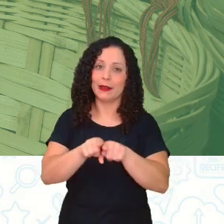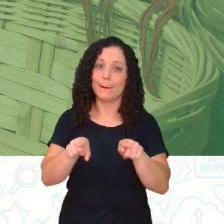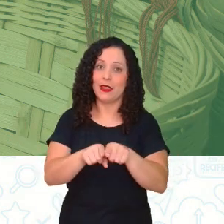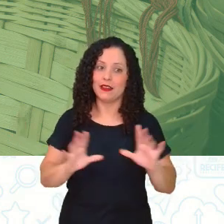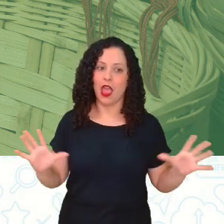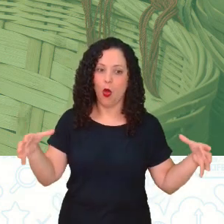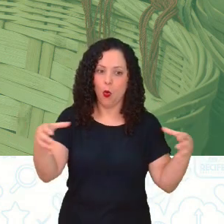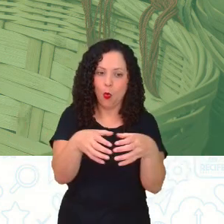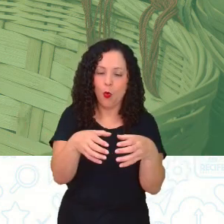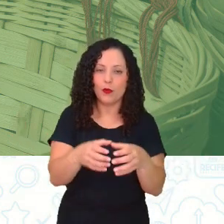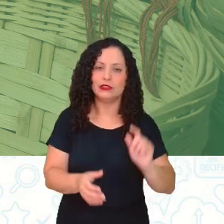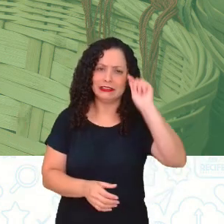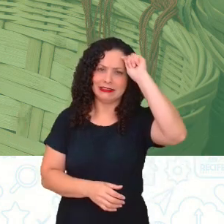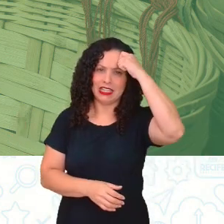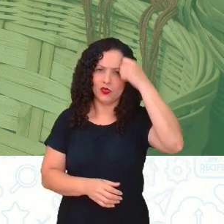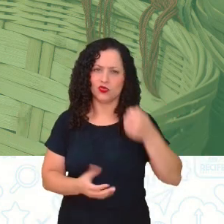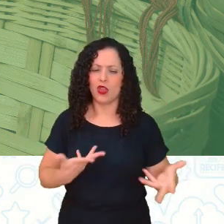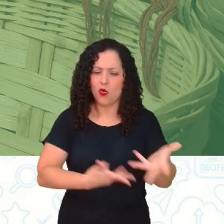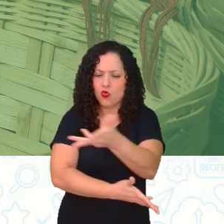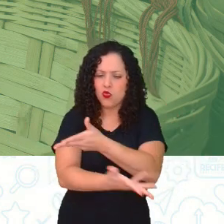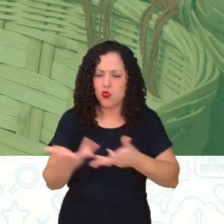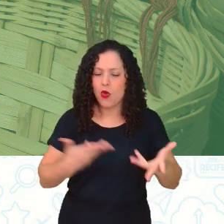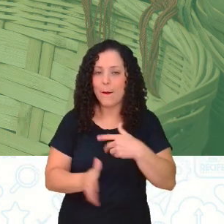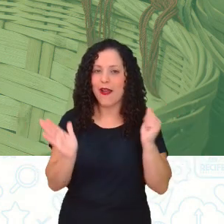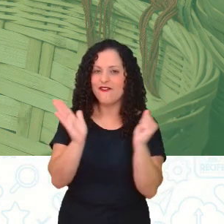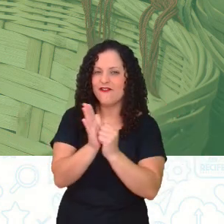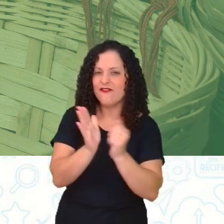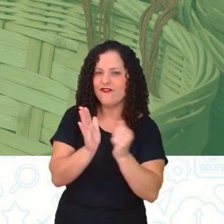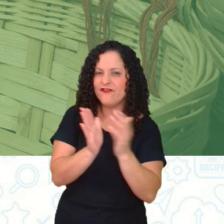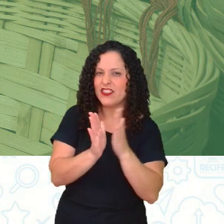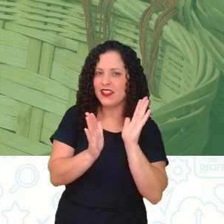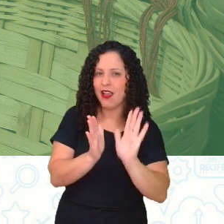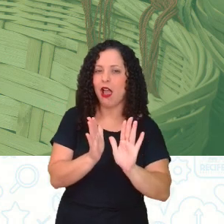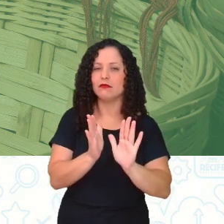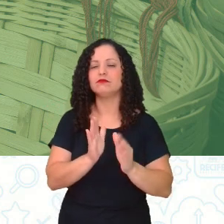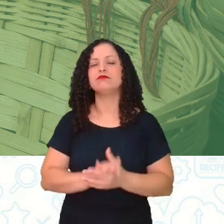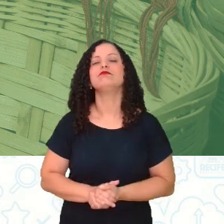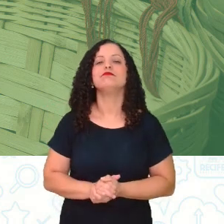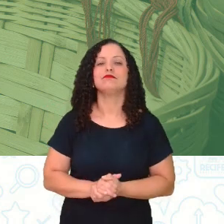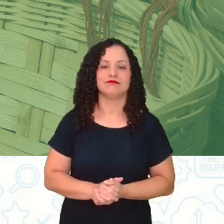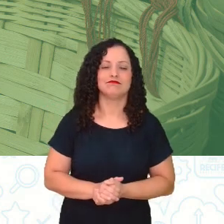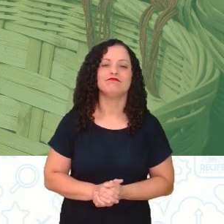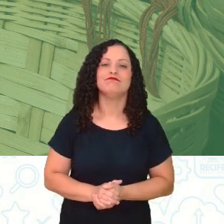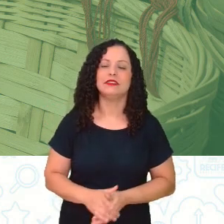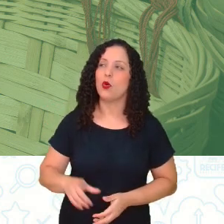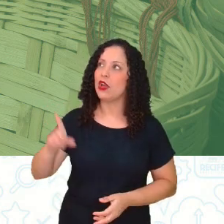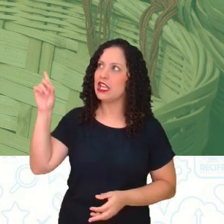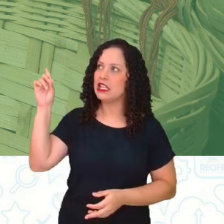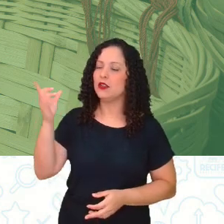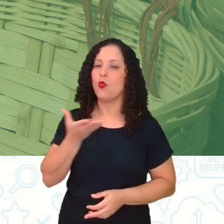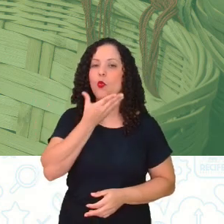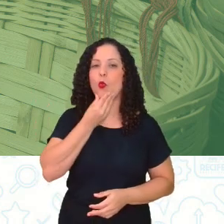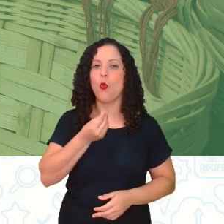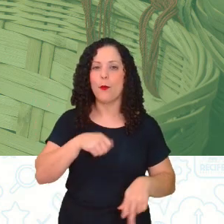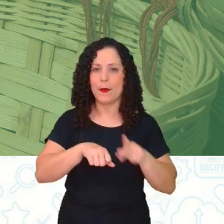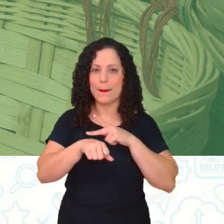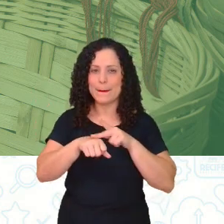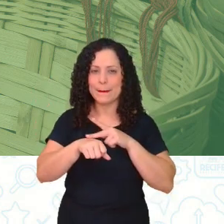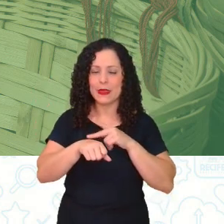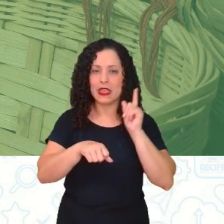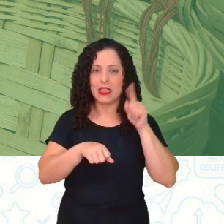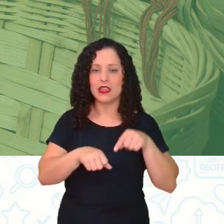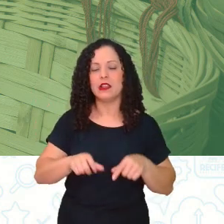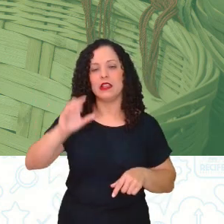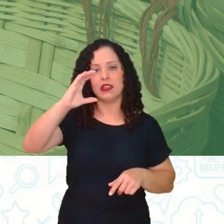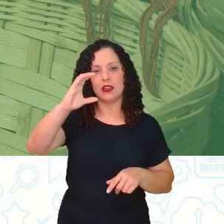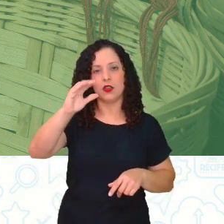fazerem, né, a referida vingança, certo? Então, o preto Cosme, né, como era conhecido,